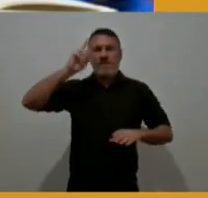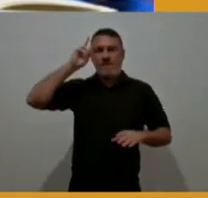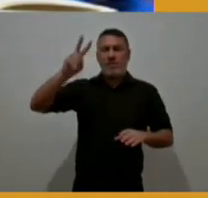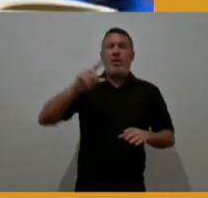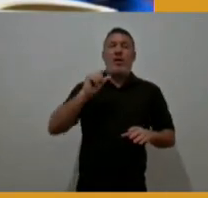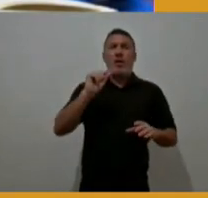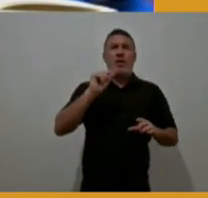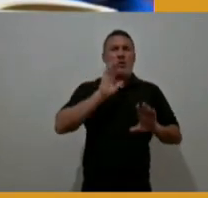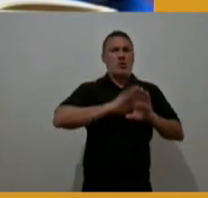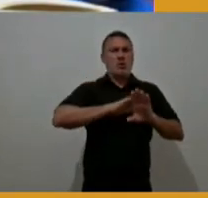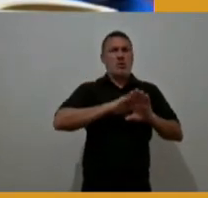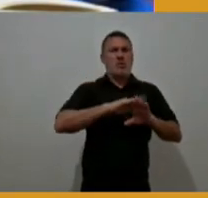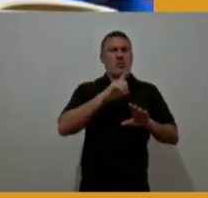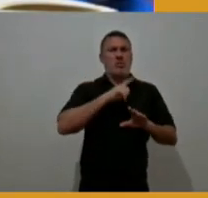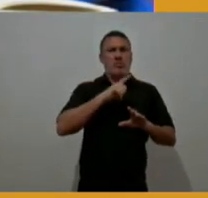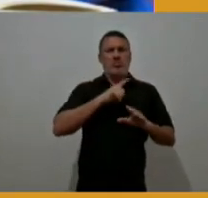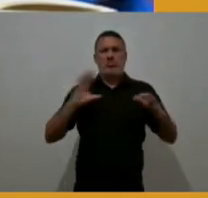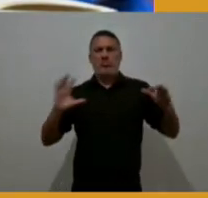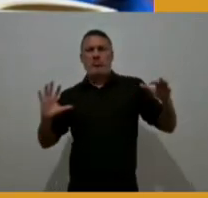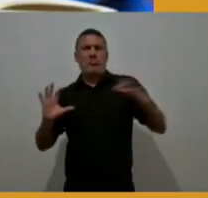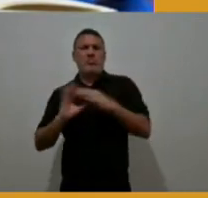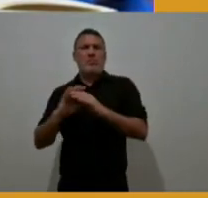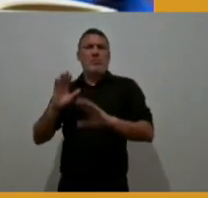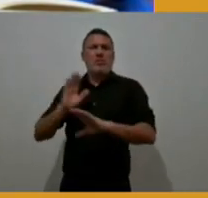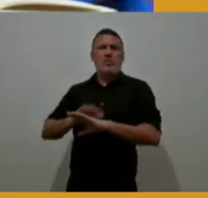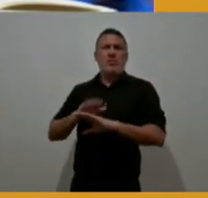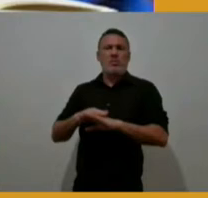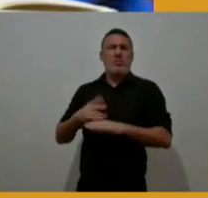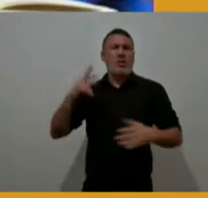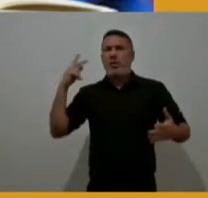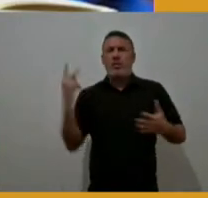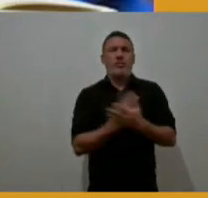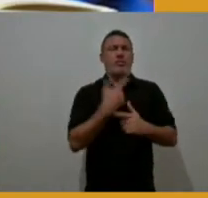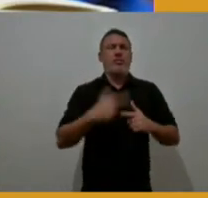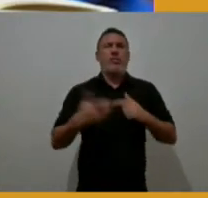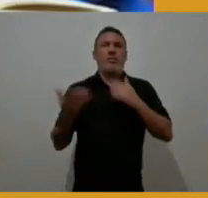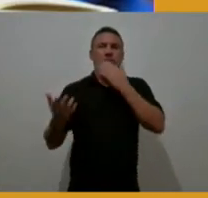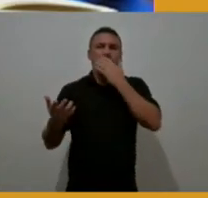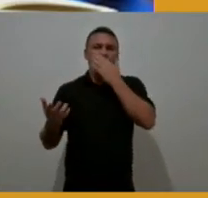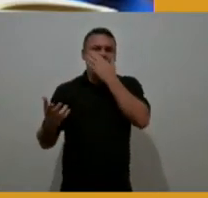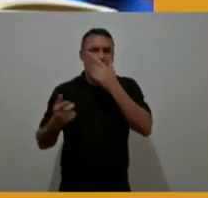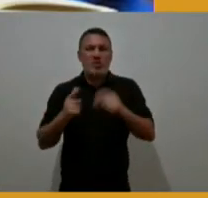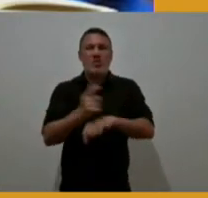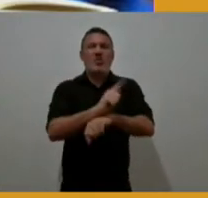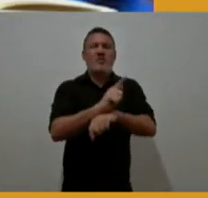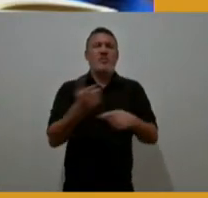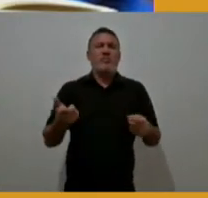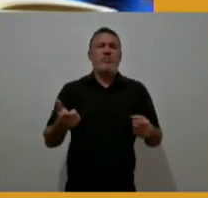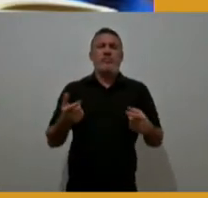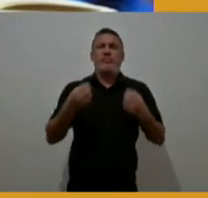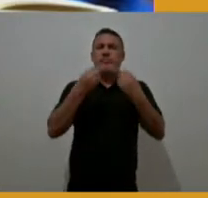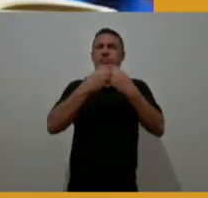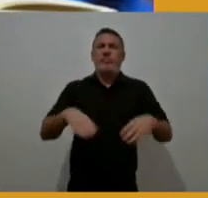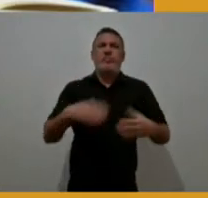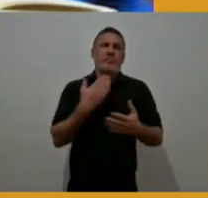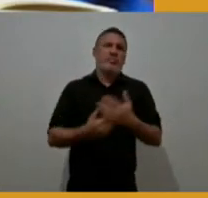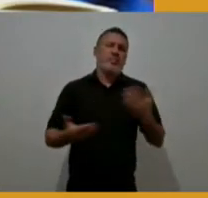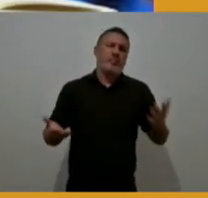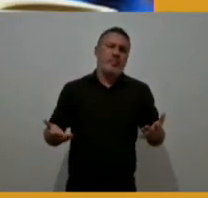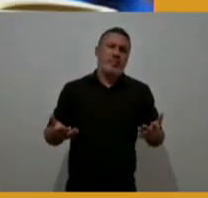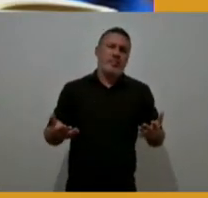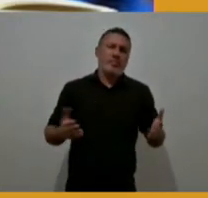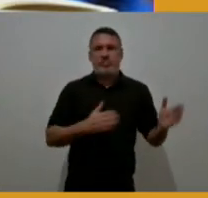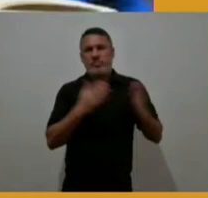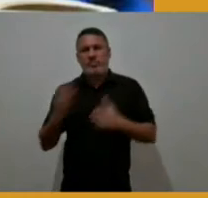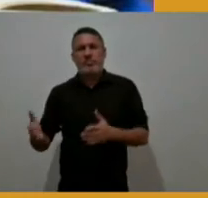a China à sua ideologia. E aí deu aqueles desastres de gestão terríveis, o que não aconteceu com Deng Xiaoping, posteriormente.